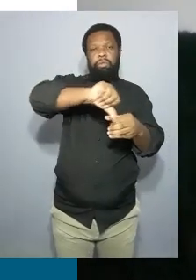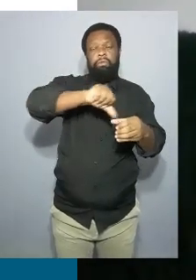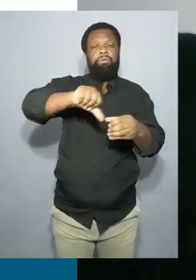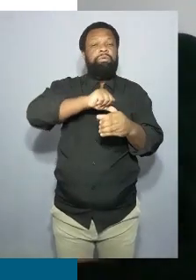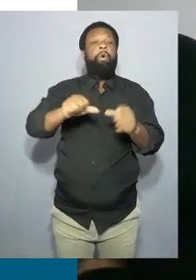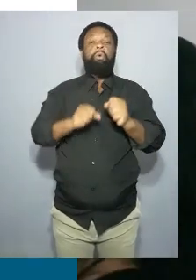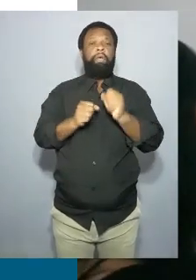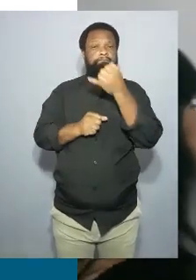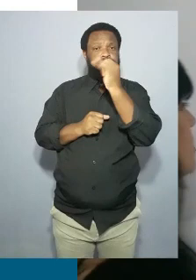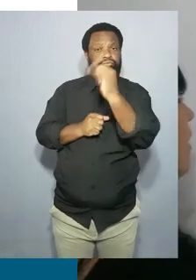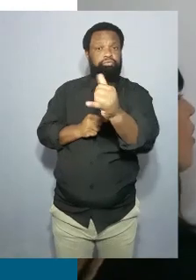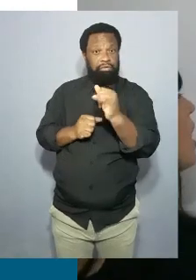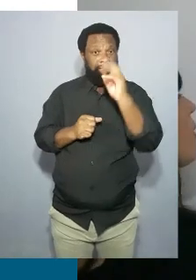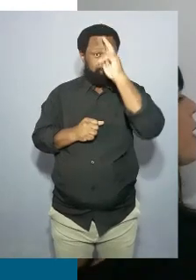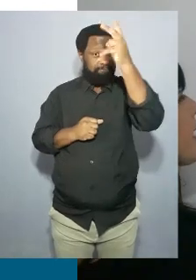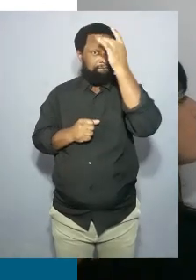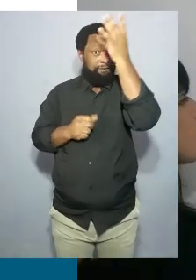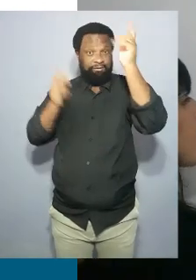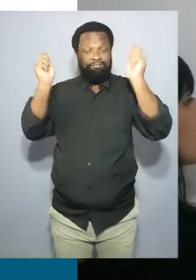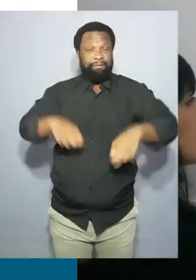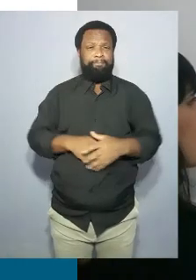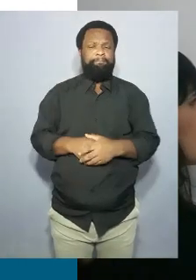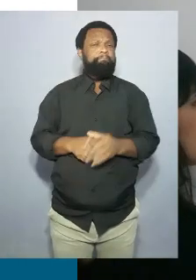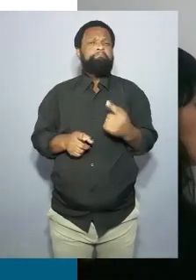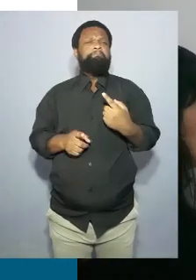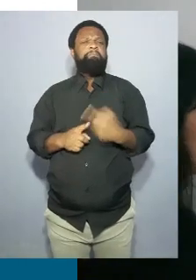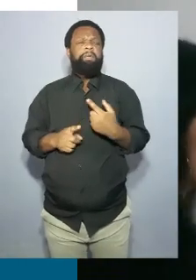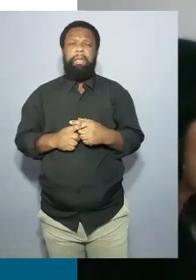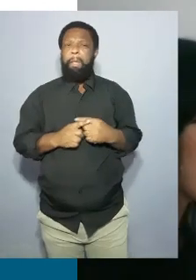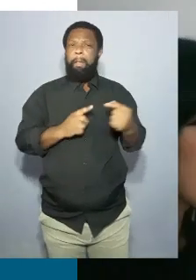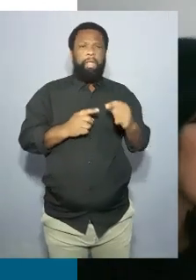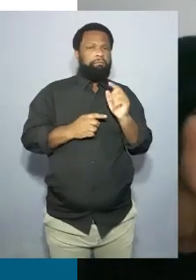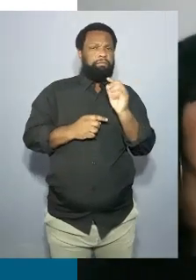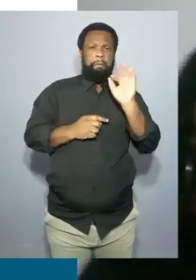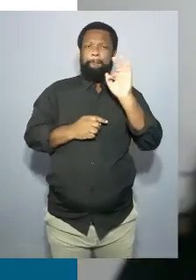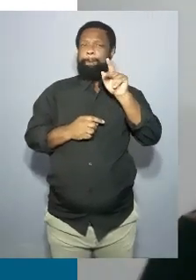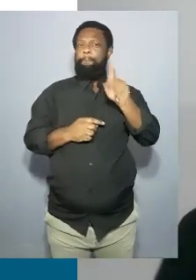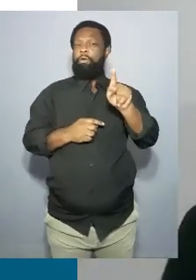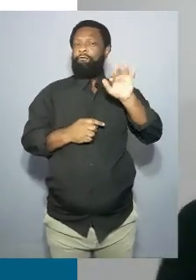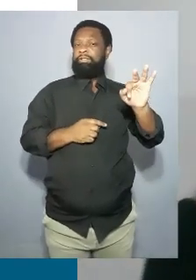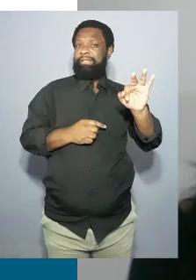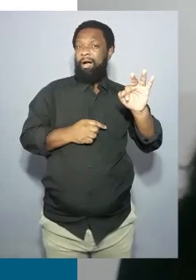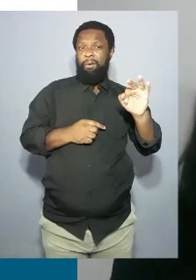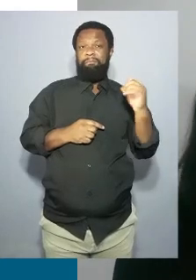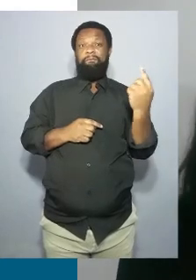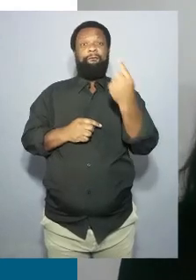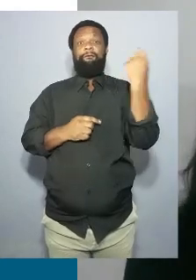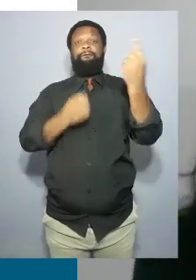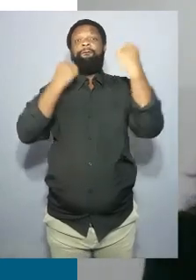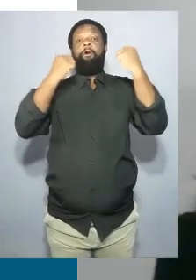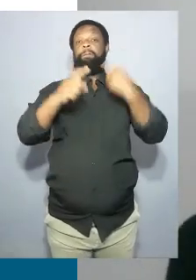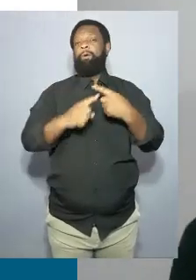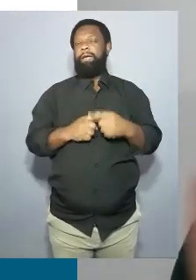conduzem corrente elétrica. Pessoal, por que eles têm altos pontos de fusão e ebulição? Vamos pensar, a fusão, né, a passagem